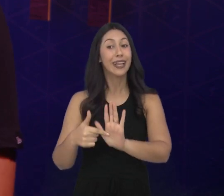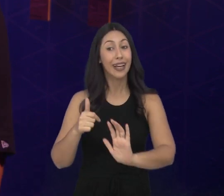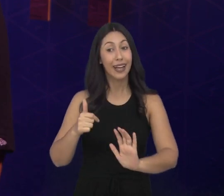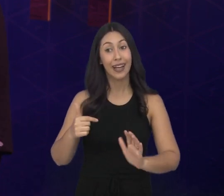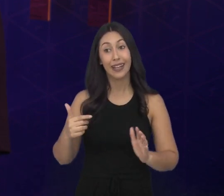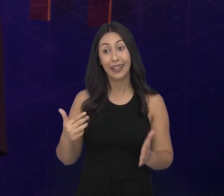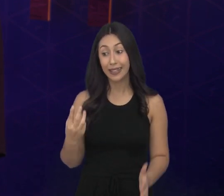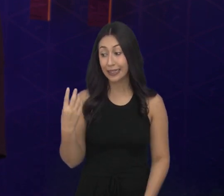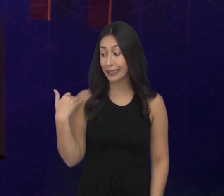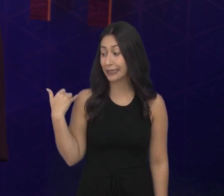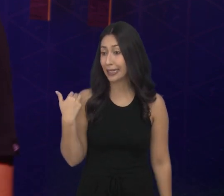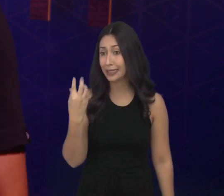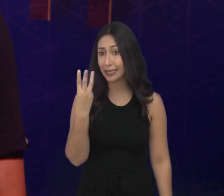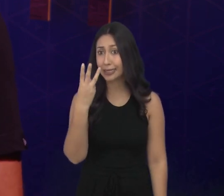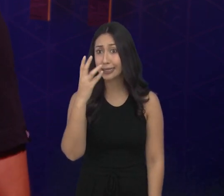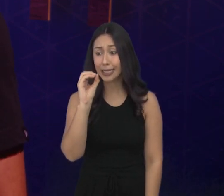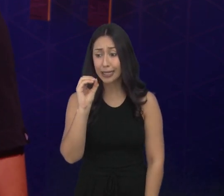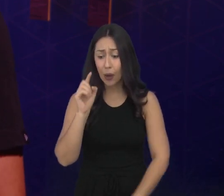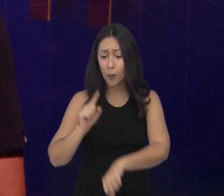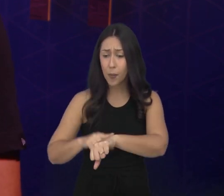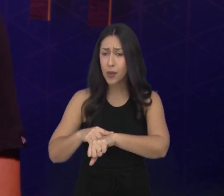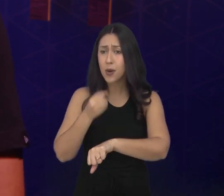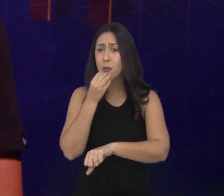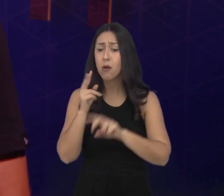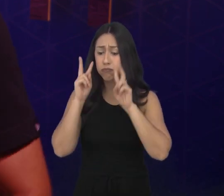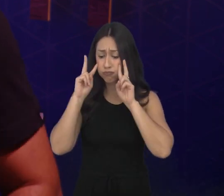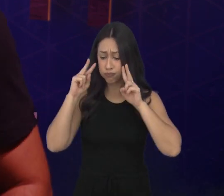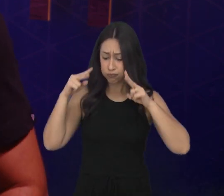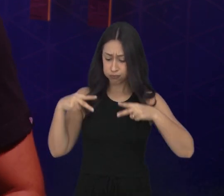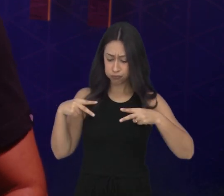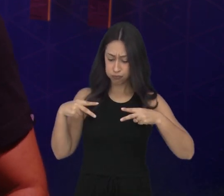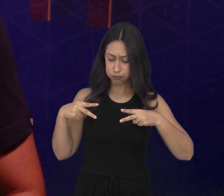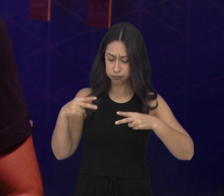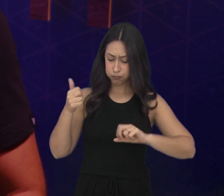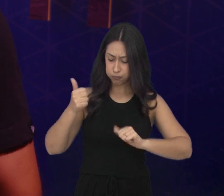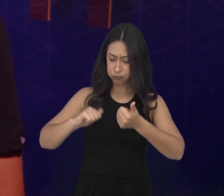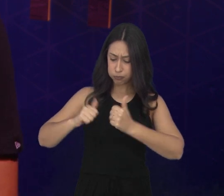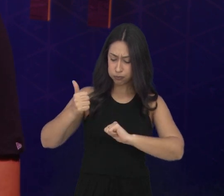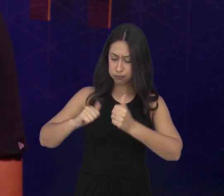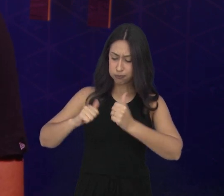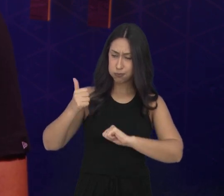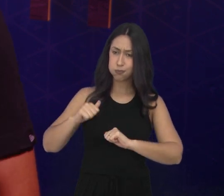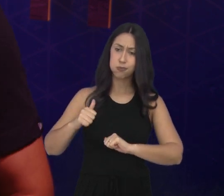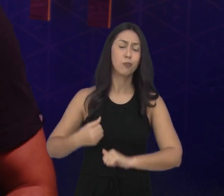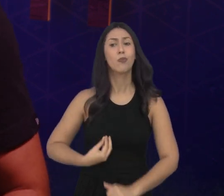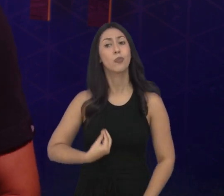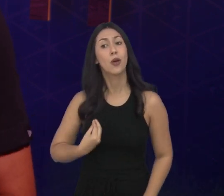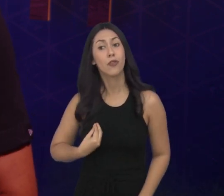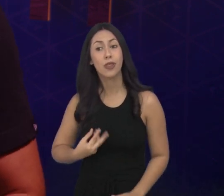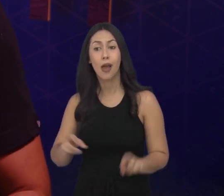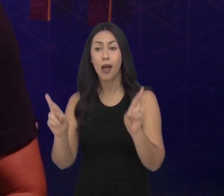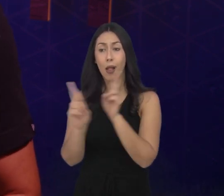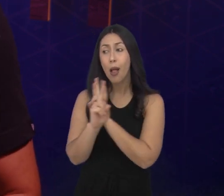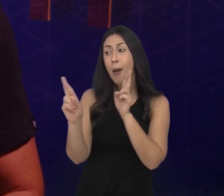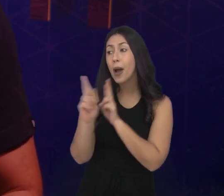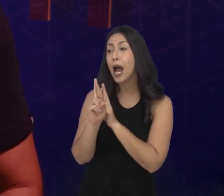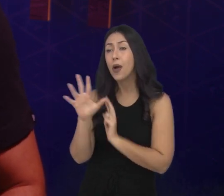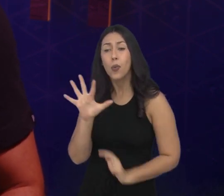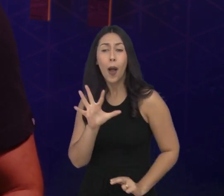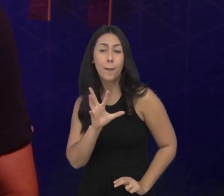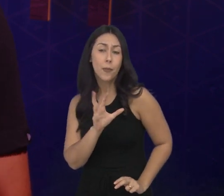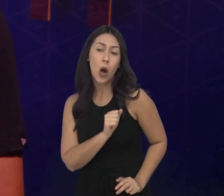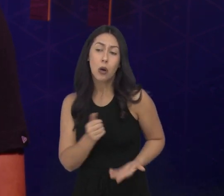denuncia, a 30ª primavera é um bom momento para a gente fazer uma avaliação pessoal, em que a nossa vida amorosa, profissional